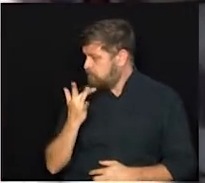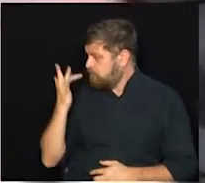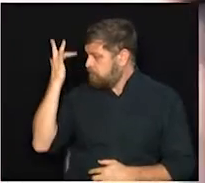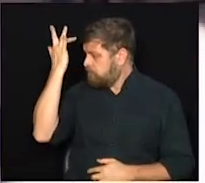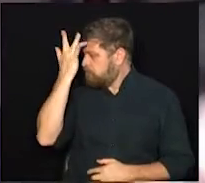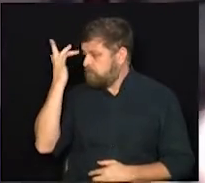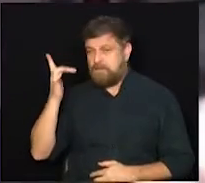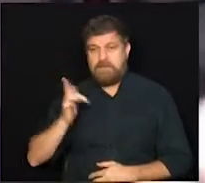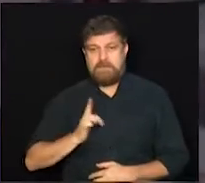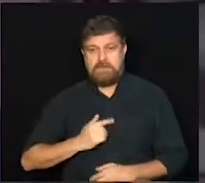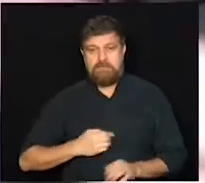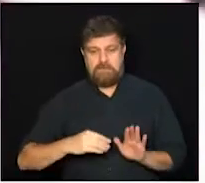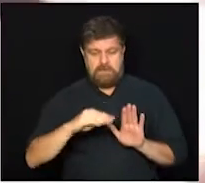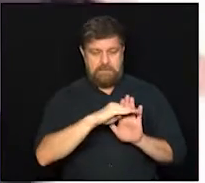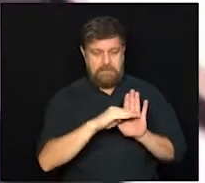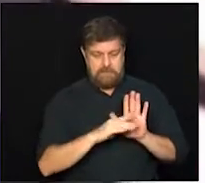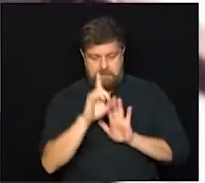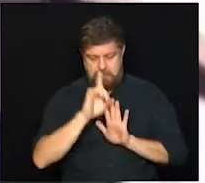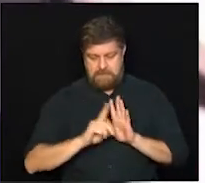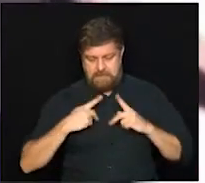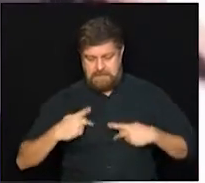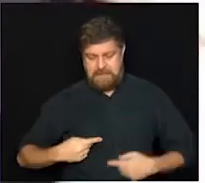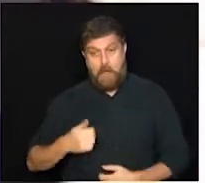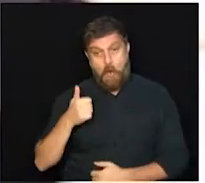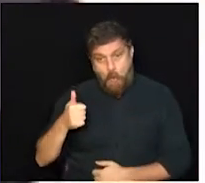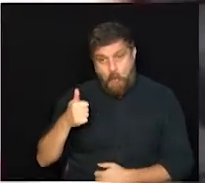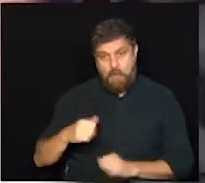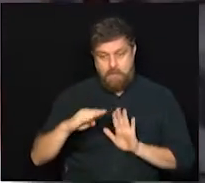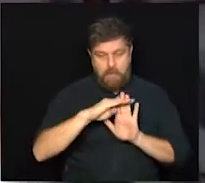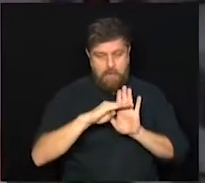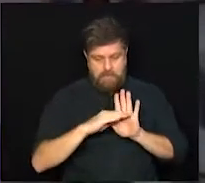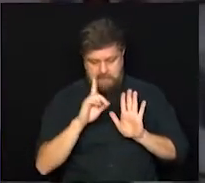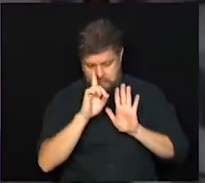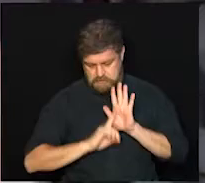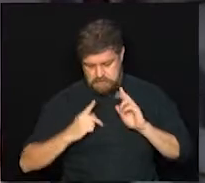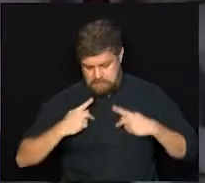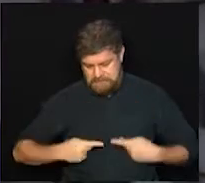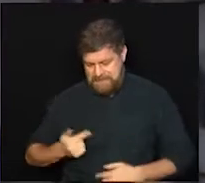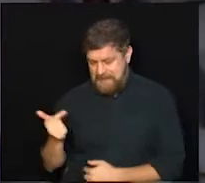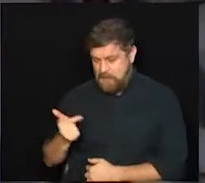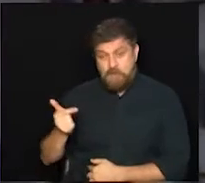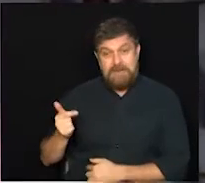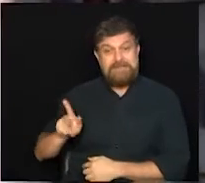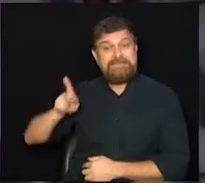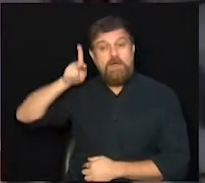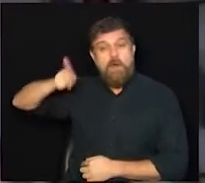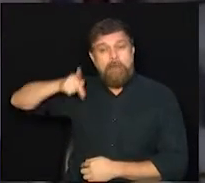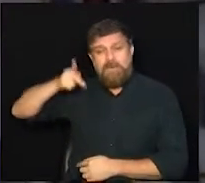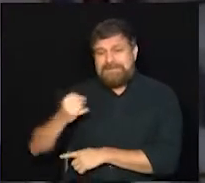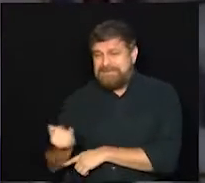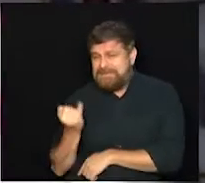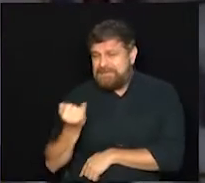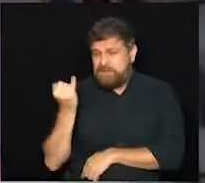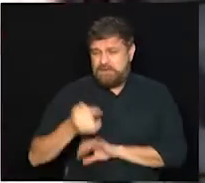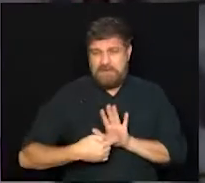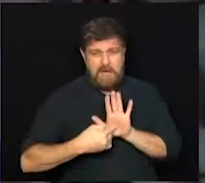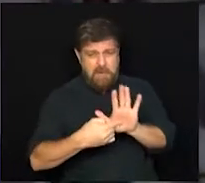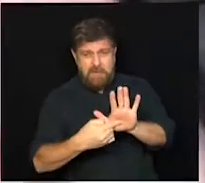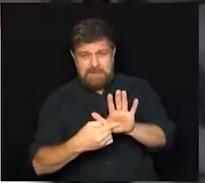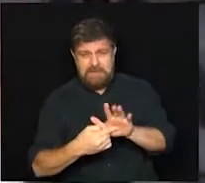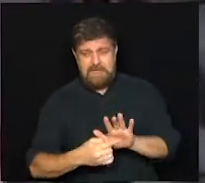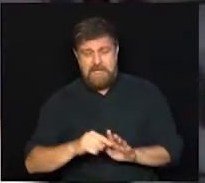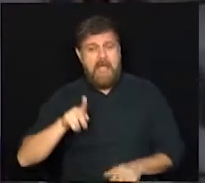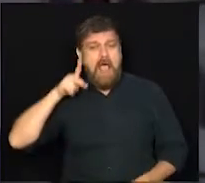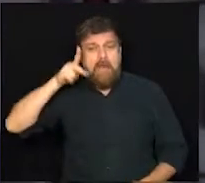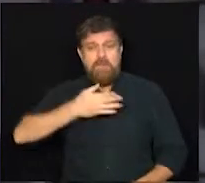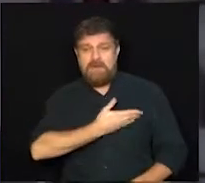o PNDH-1 e o PNDH-2, que foram políticas importantíssimas de sinalização para as políticas